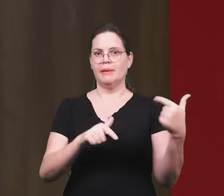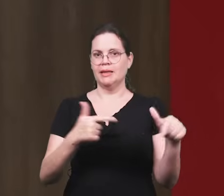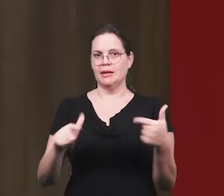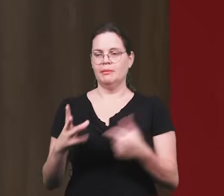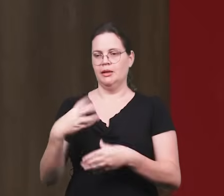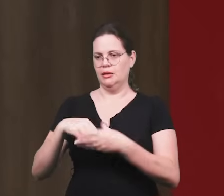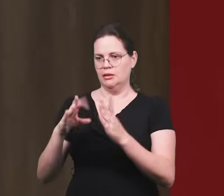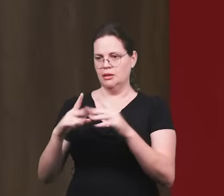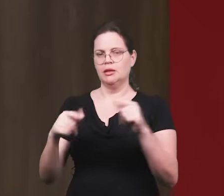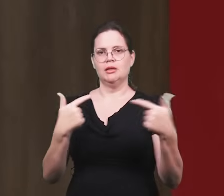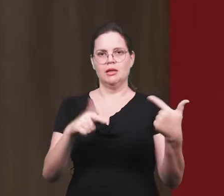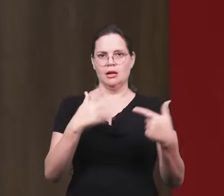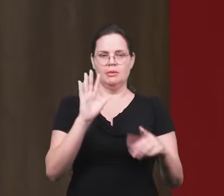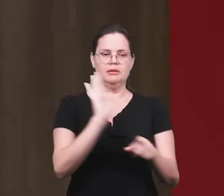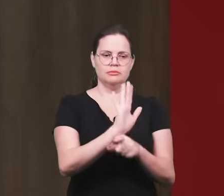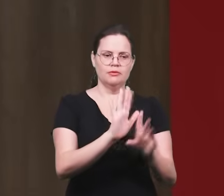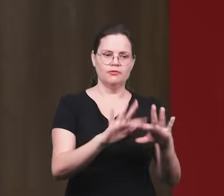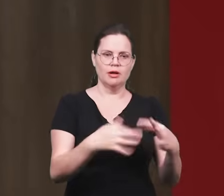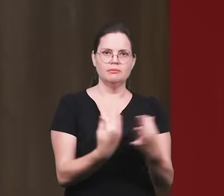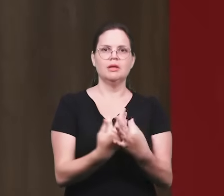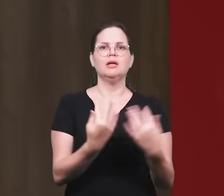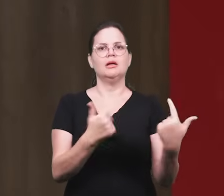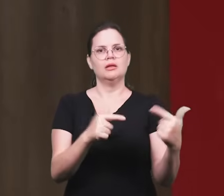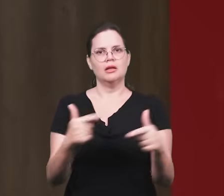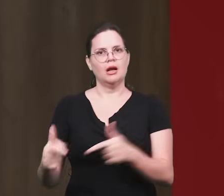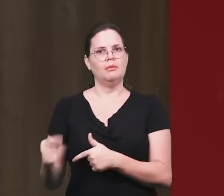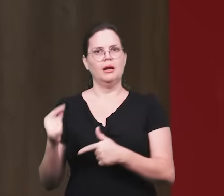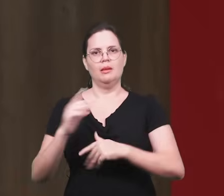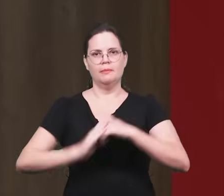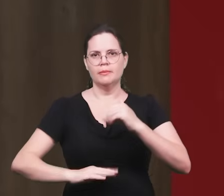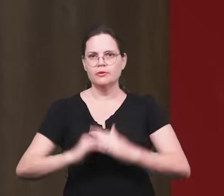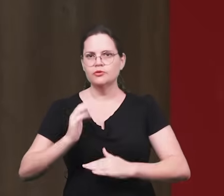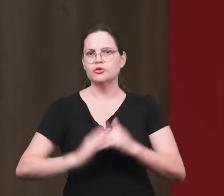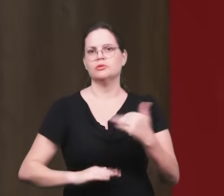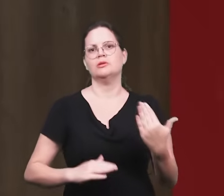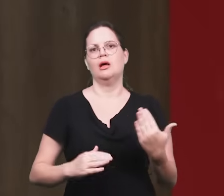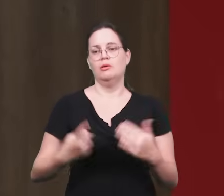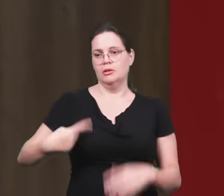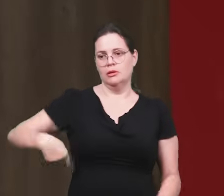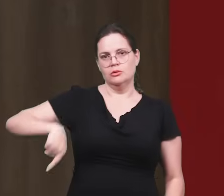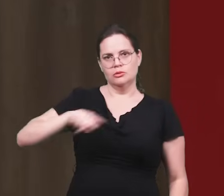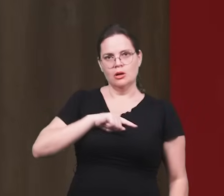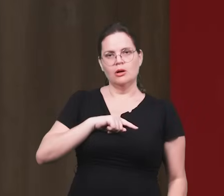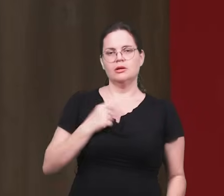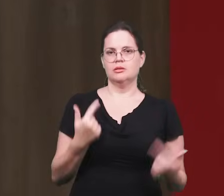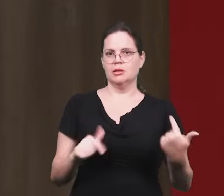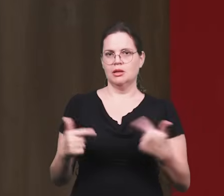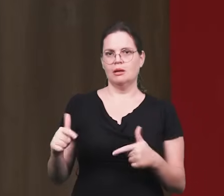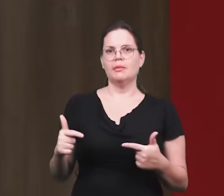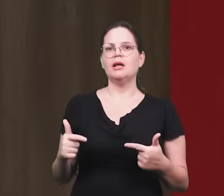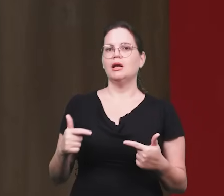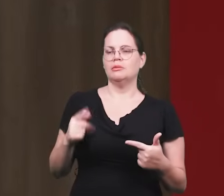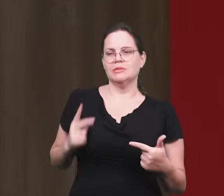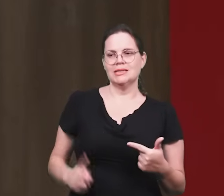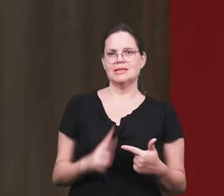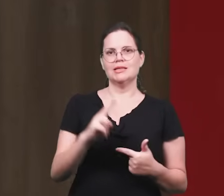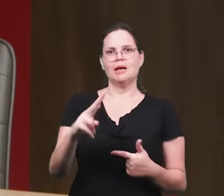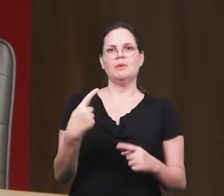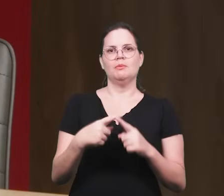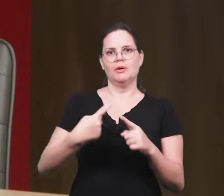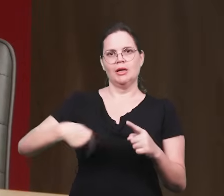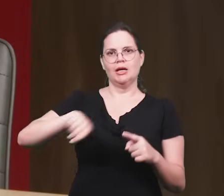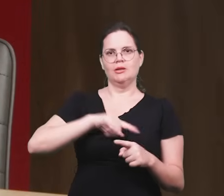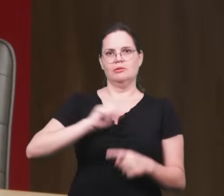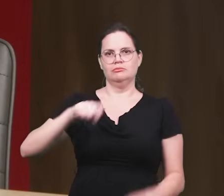prol da nossa família. E é esse trabalho que nós fazemos como mulheres, é o trabalho da Igreja do Senhor, que vai ser arrebatada um dia. Amém.